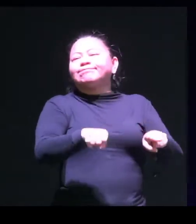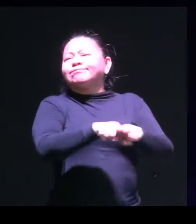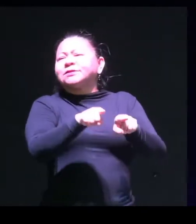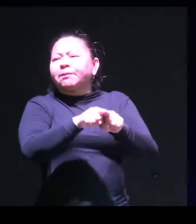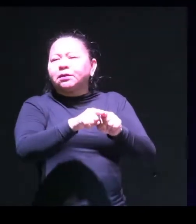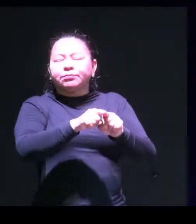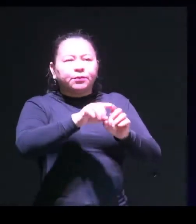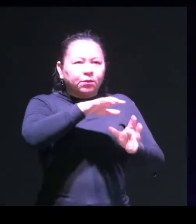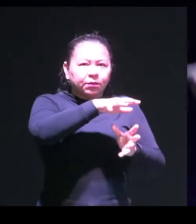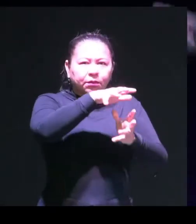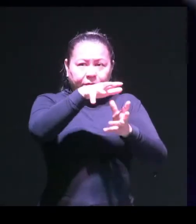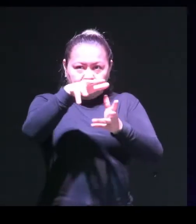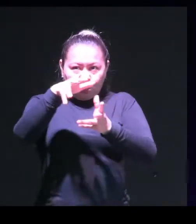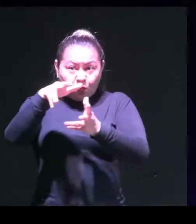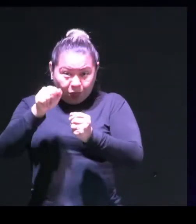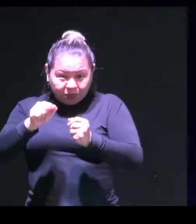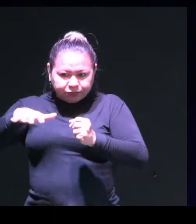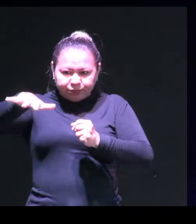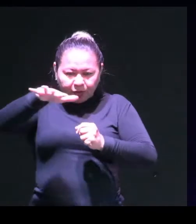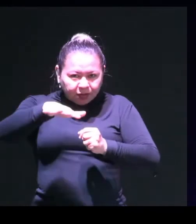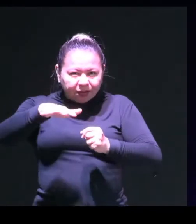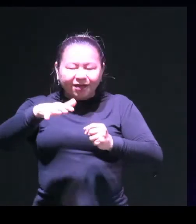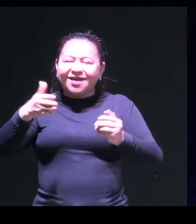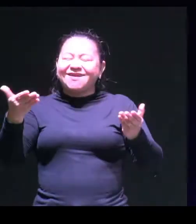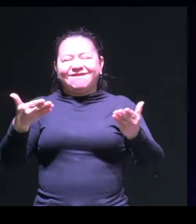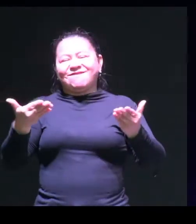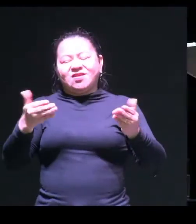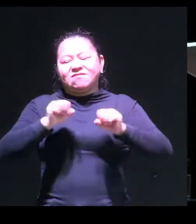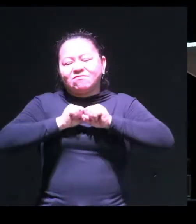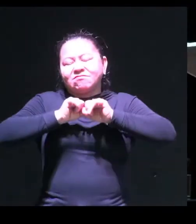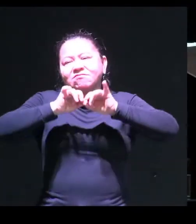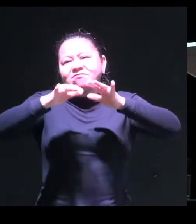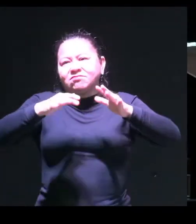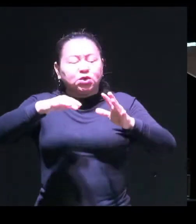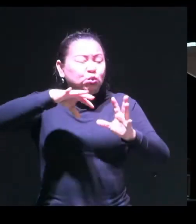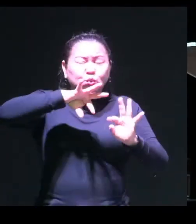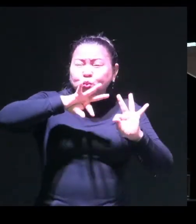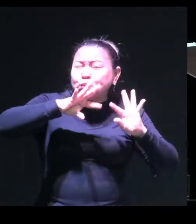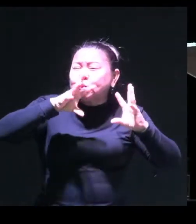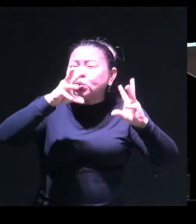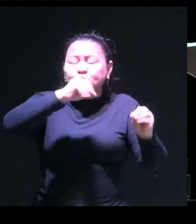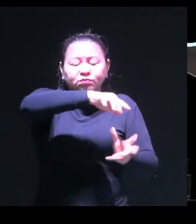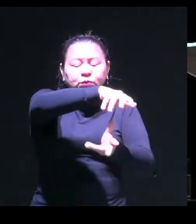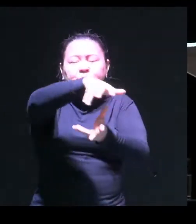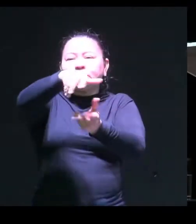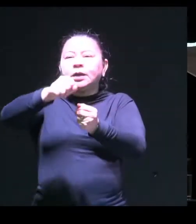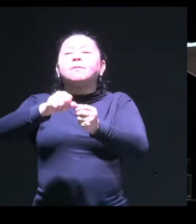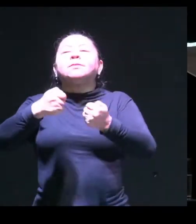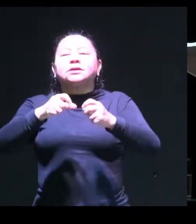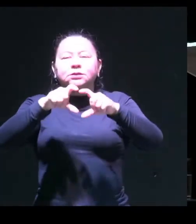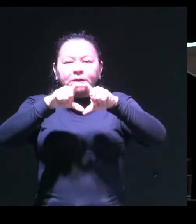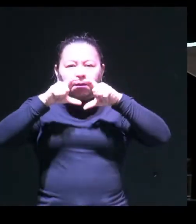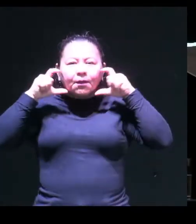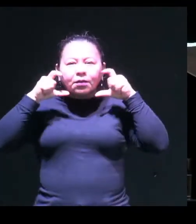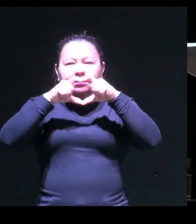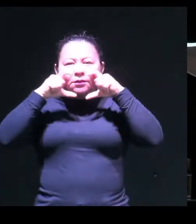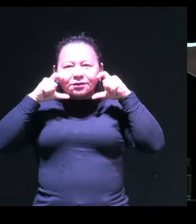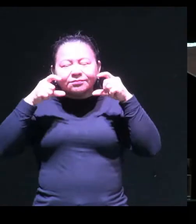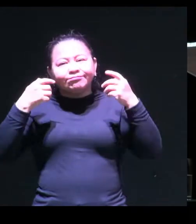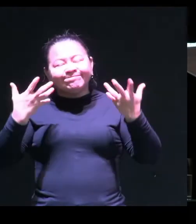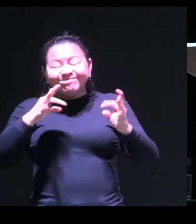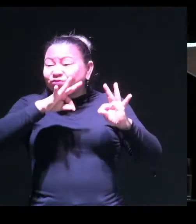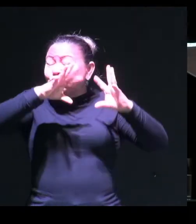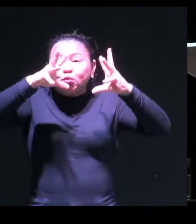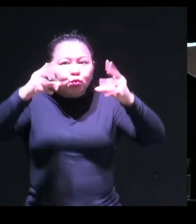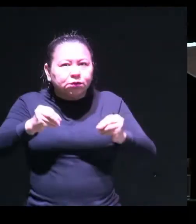planeta como esse coronavírus abrangeu. Em todas as nações, pessoas têm que usar máscara. Em todas as